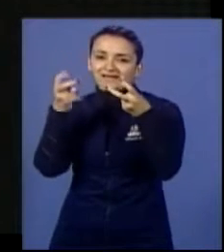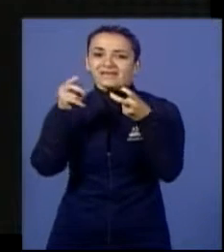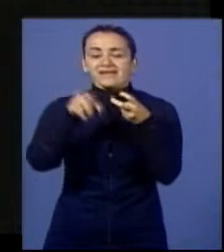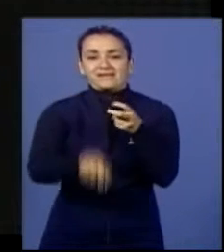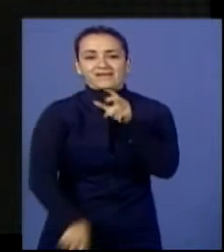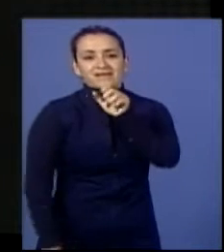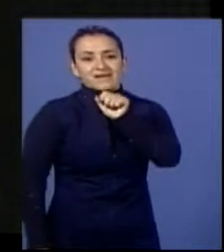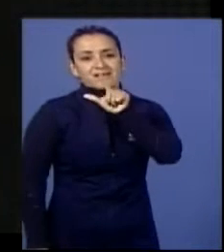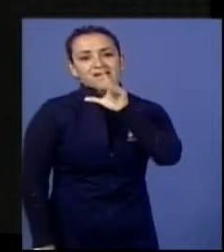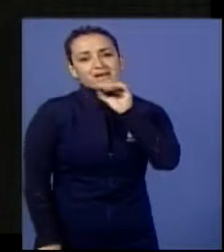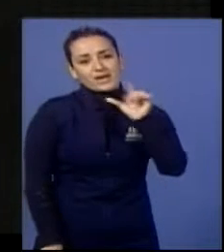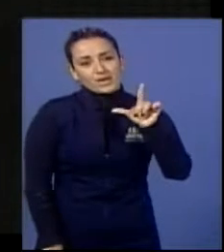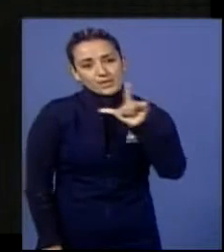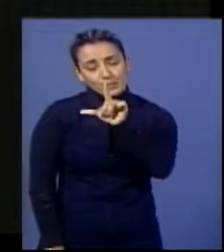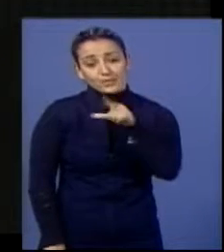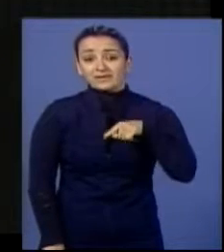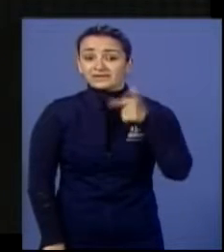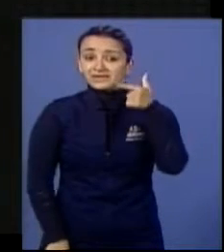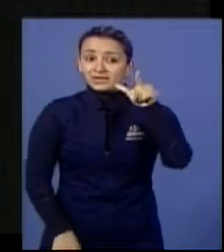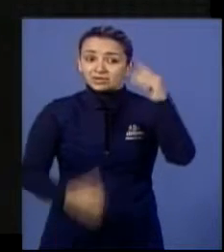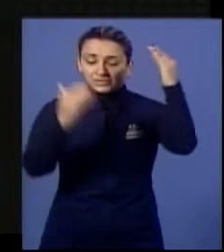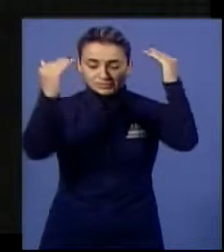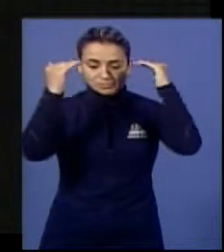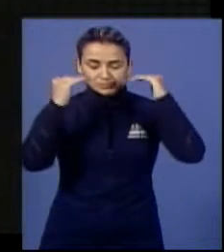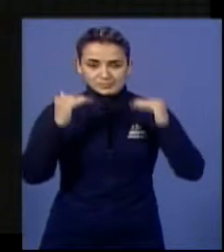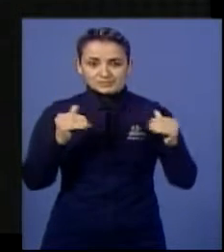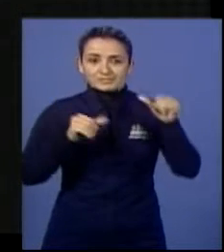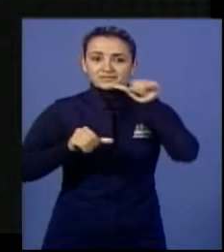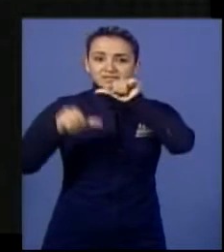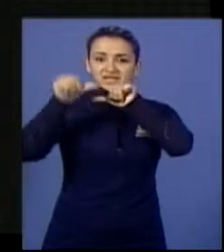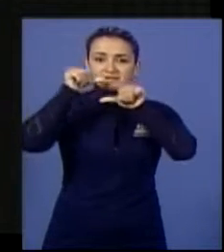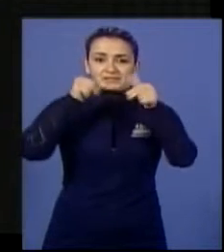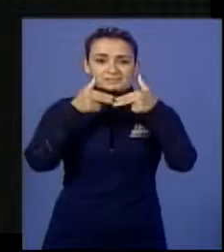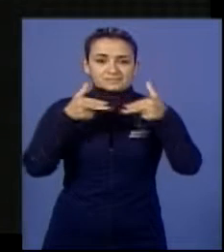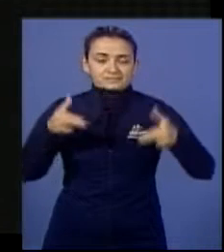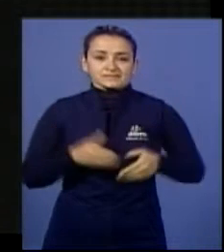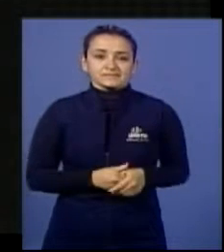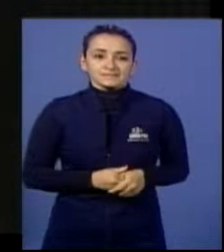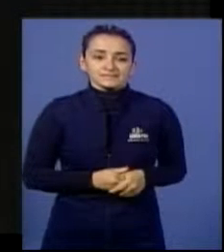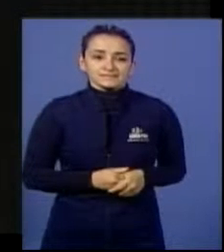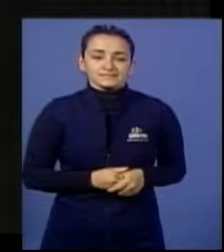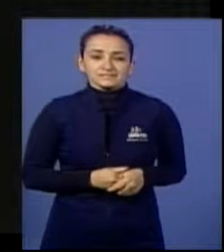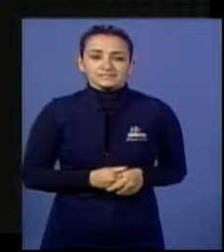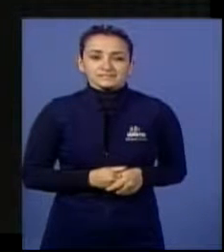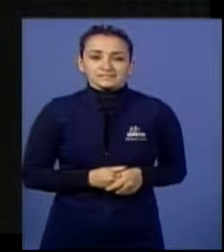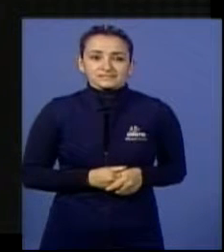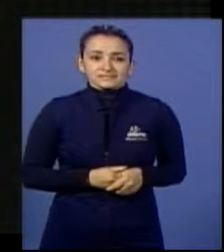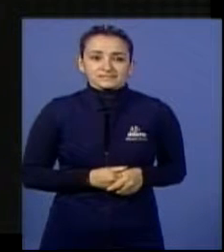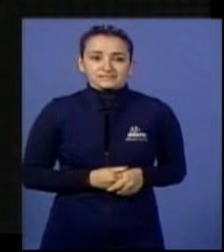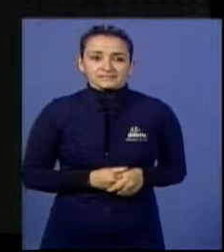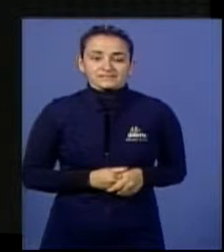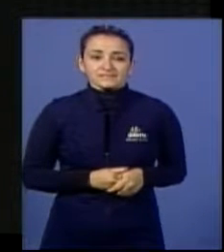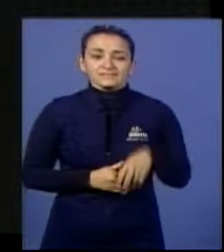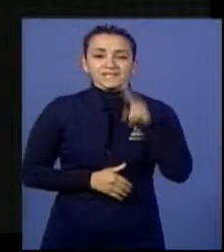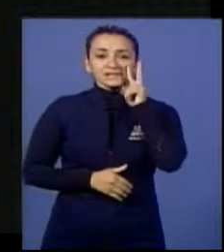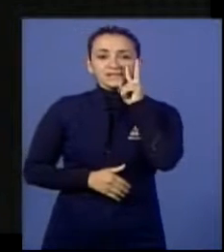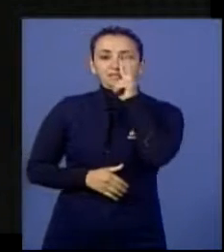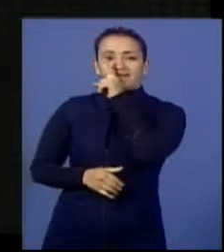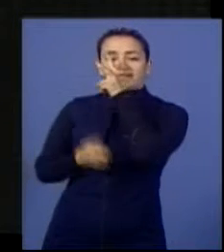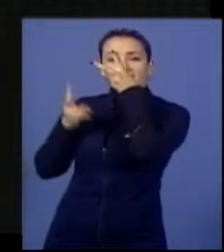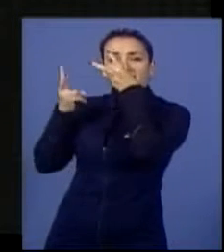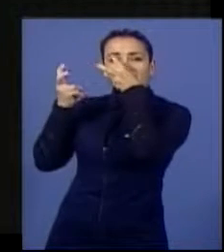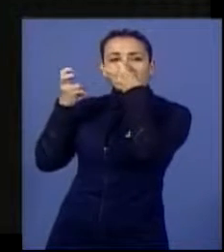eu tenho um outro composto, por exemplo, esse composto aqui, 3, C dupla O,